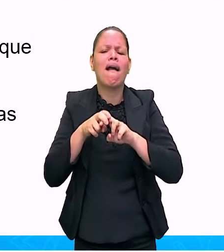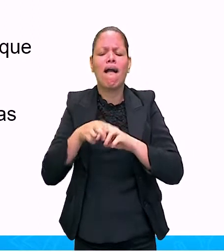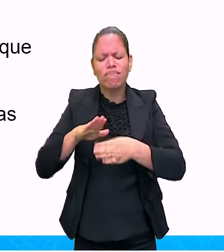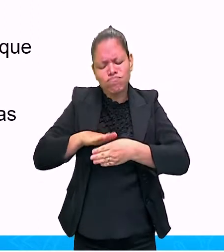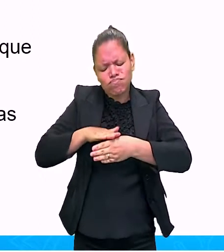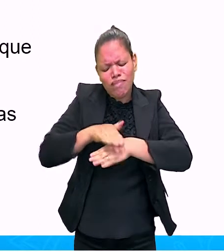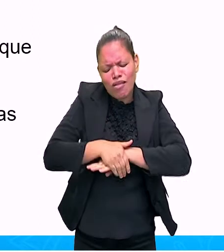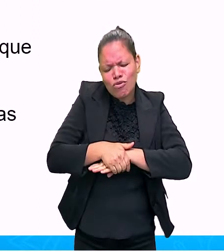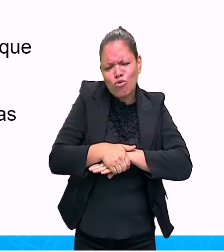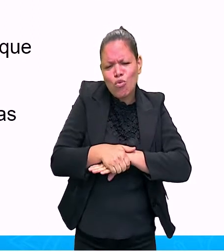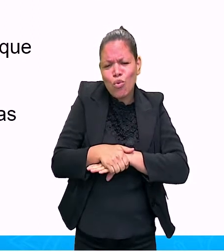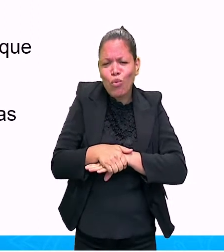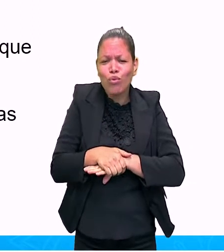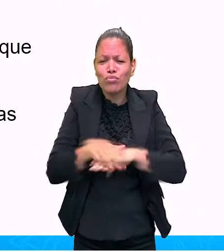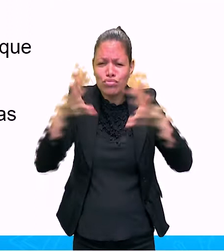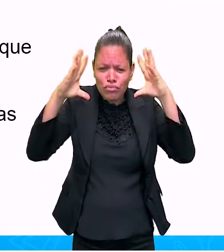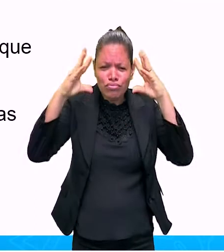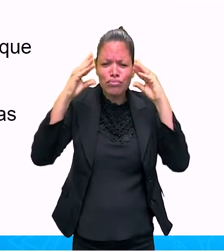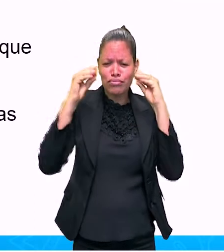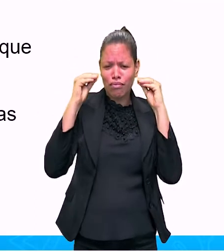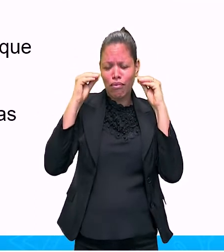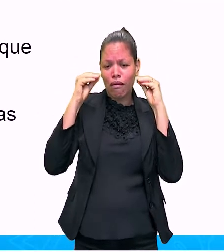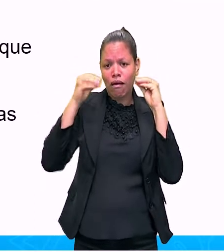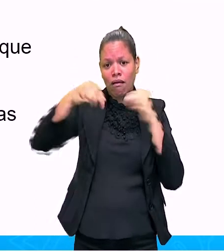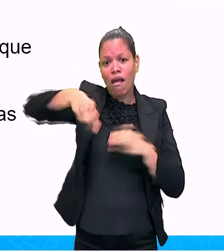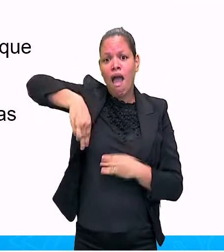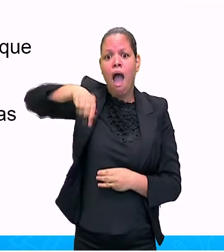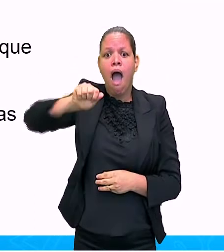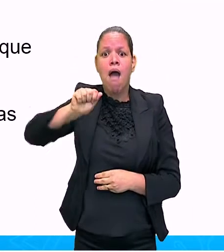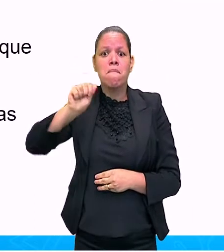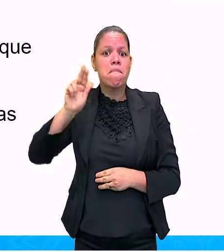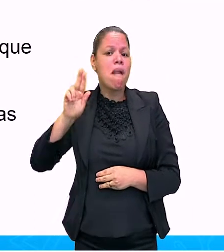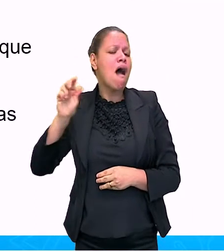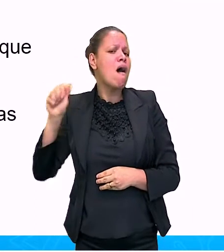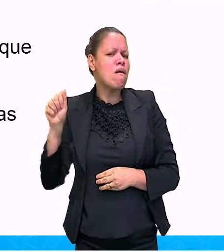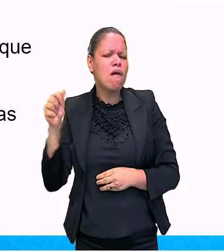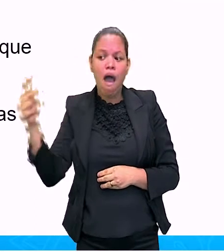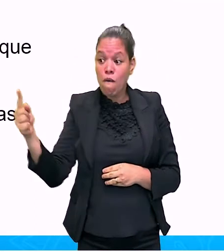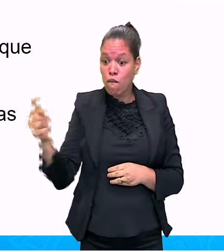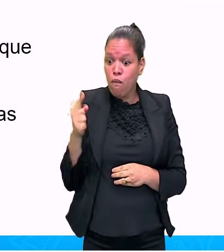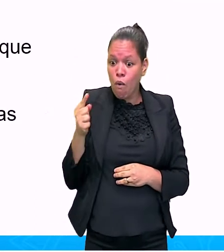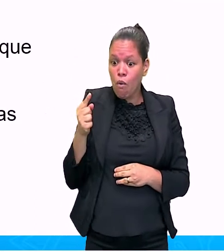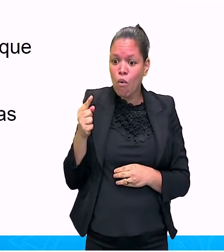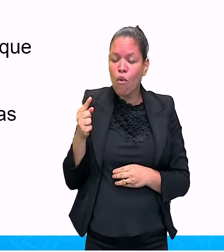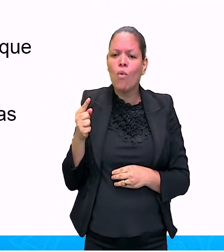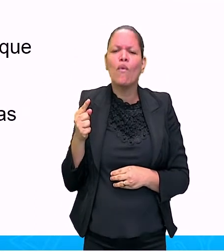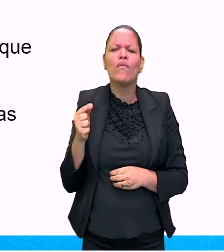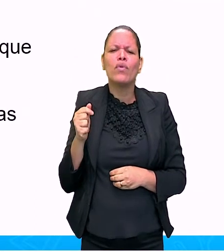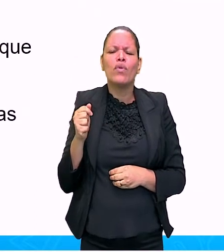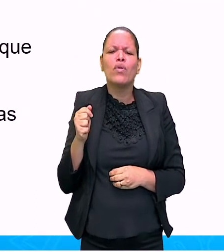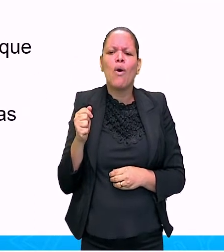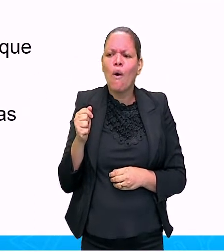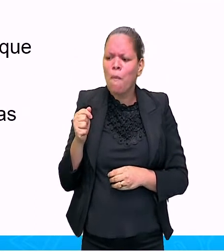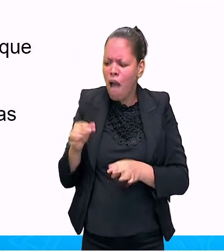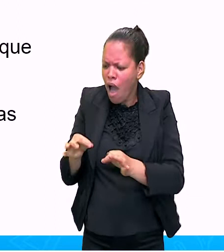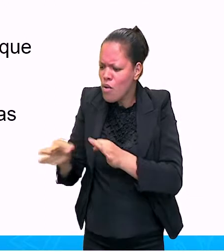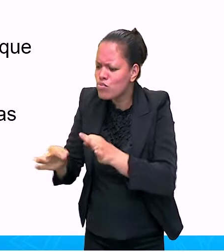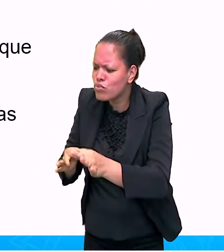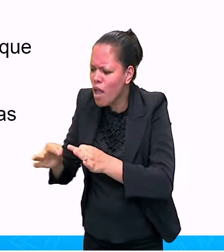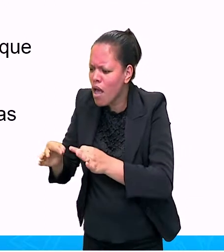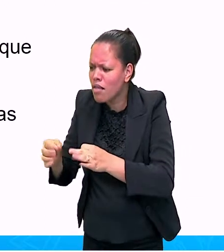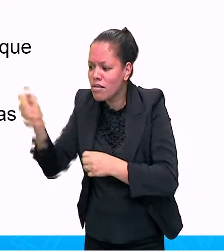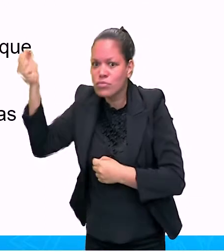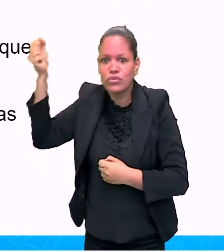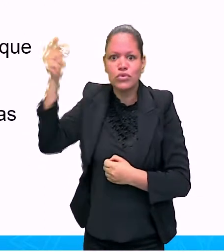para consertar o sol. Ao ver o que o homem havia quebrado, Mauá lançou-se